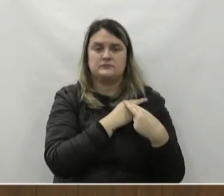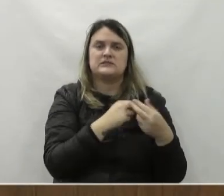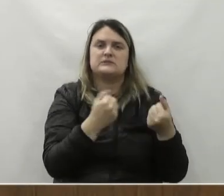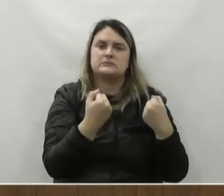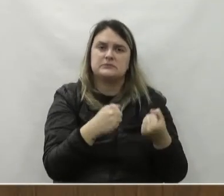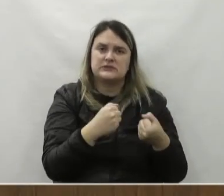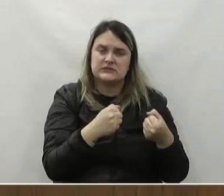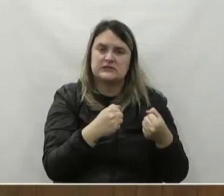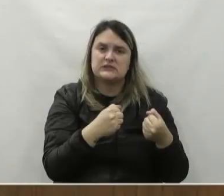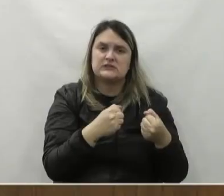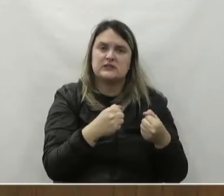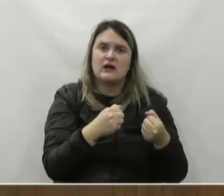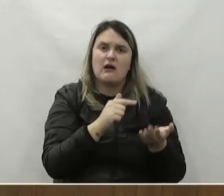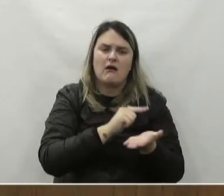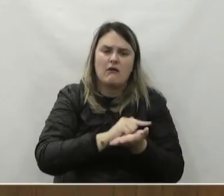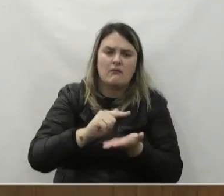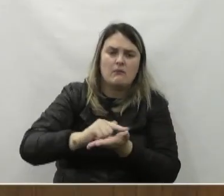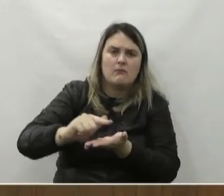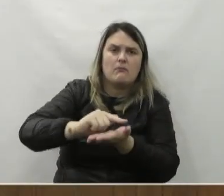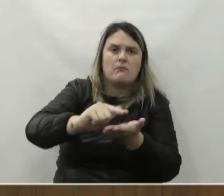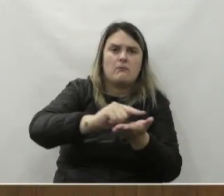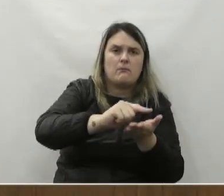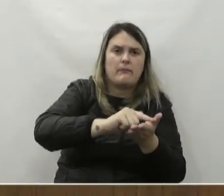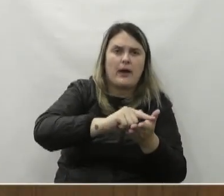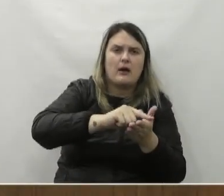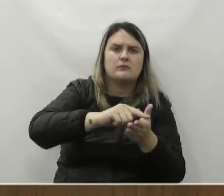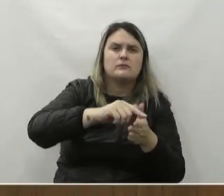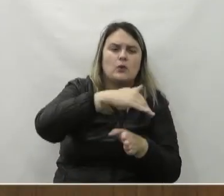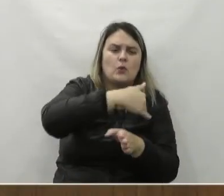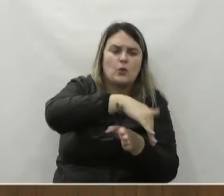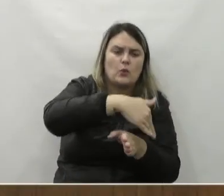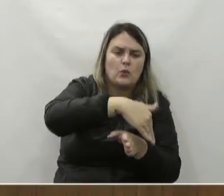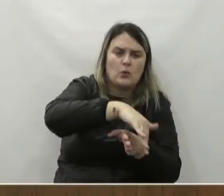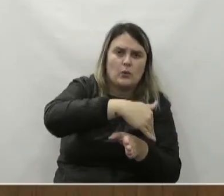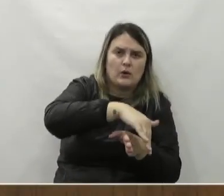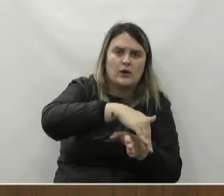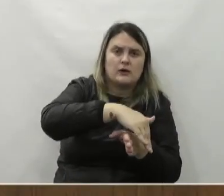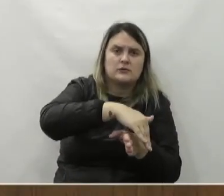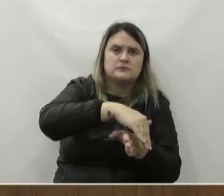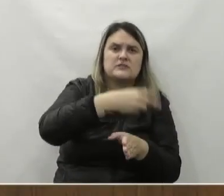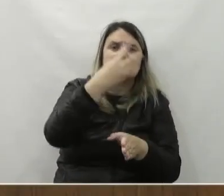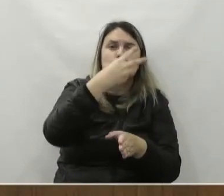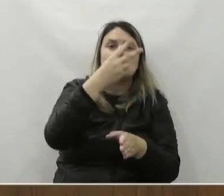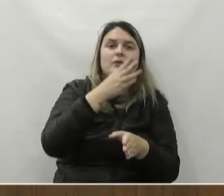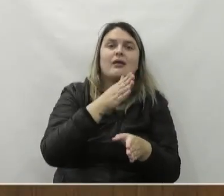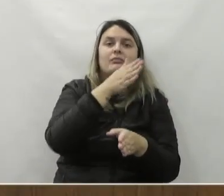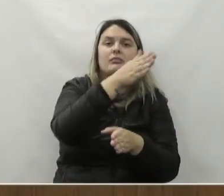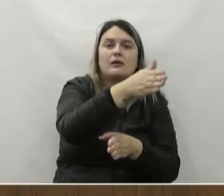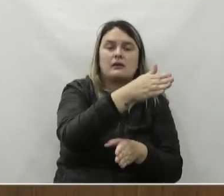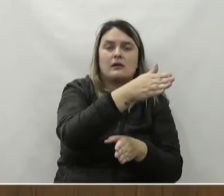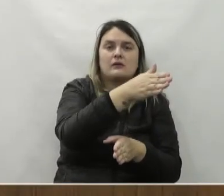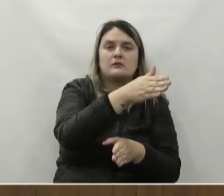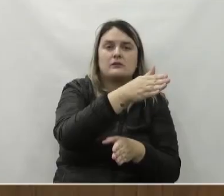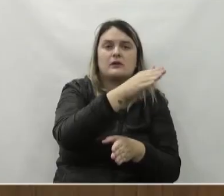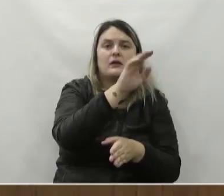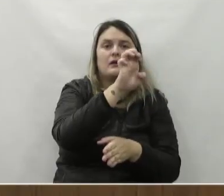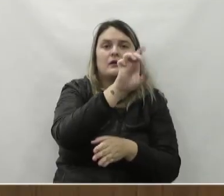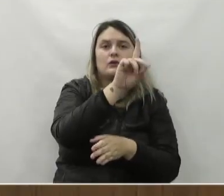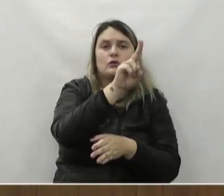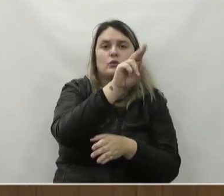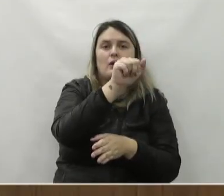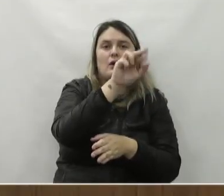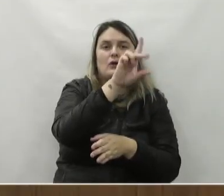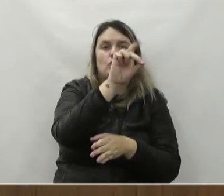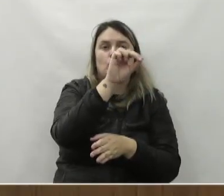a desobstrução e manutenção das bocas de lobo localizadas na segunda entrada da rua Eduardo